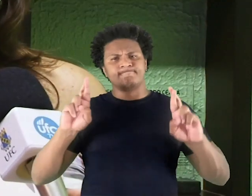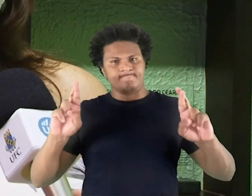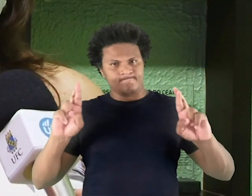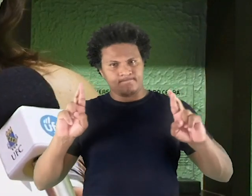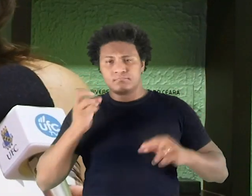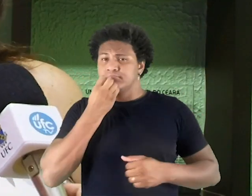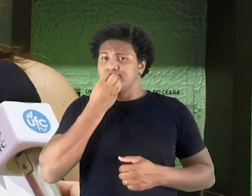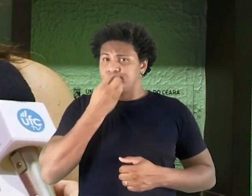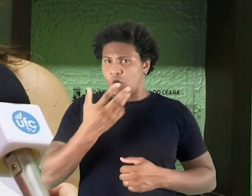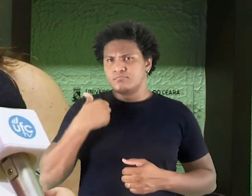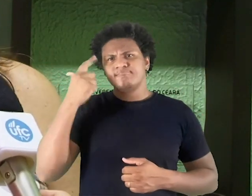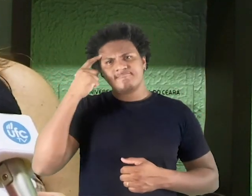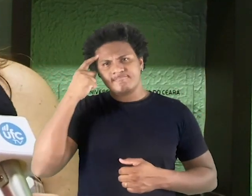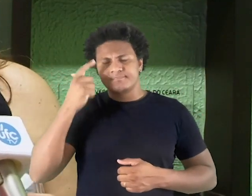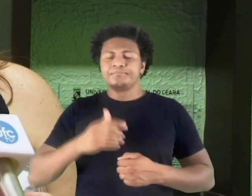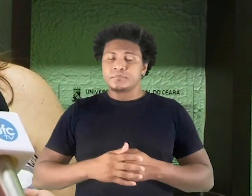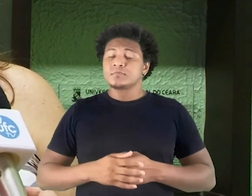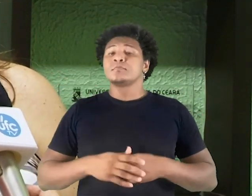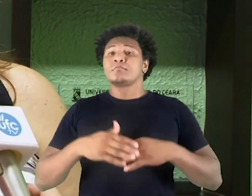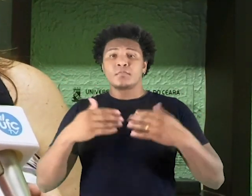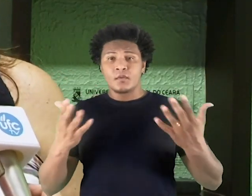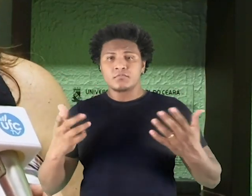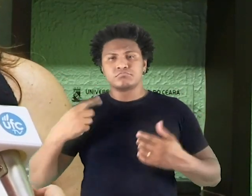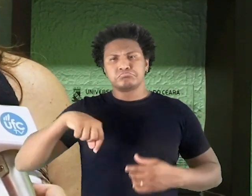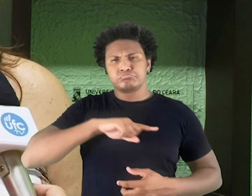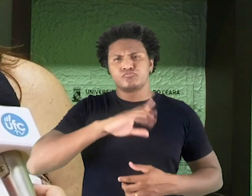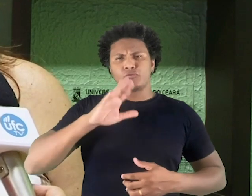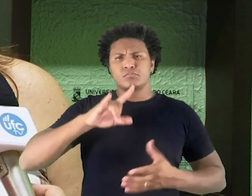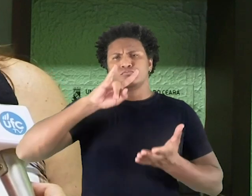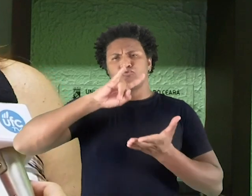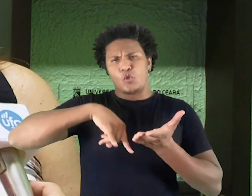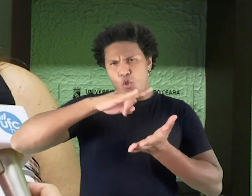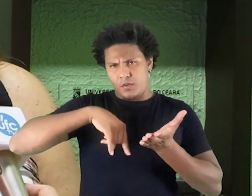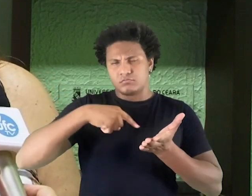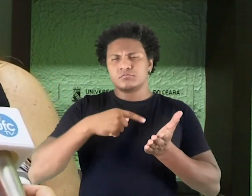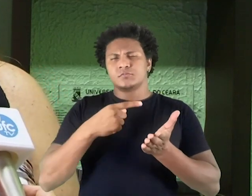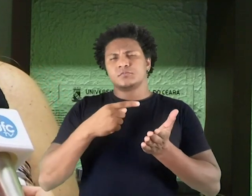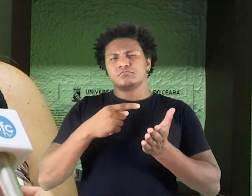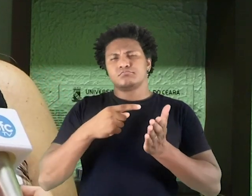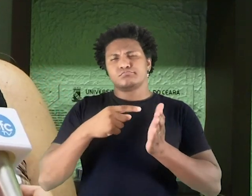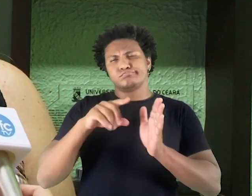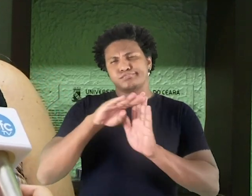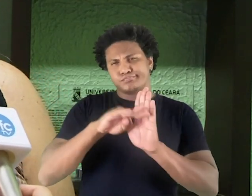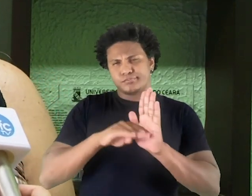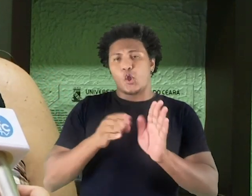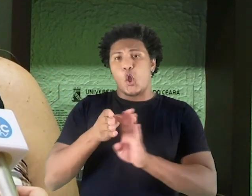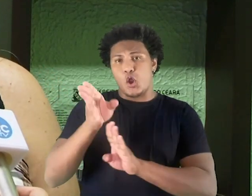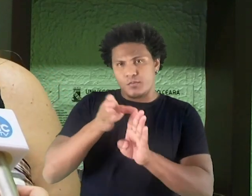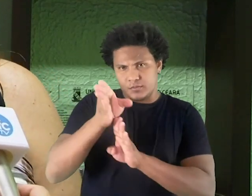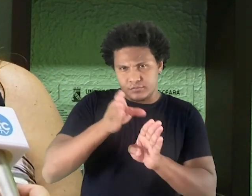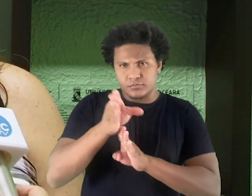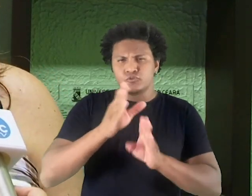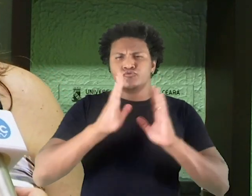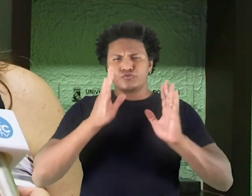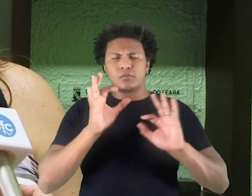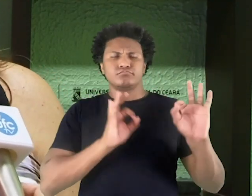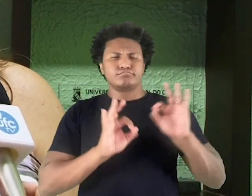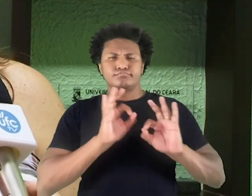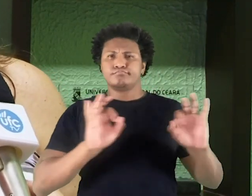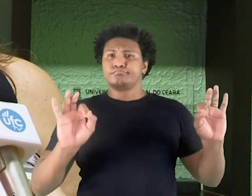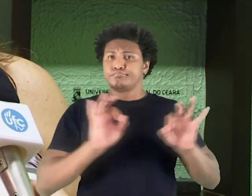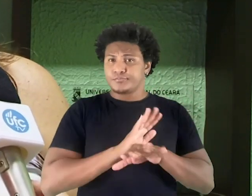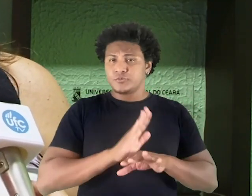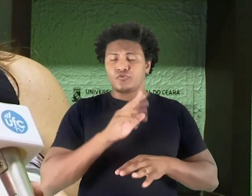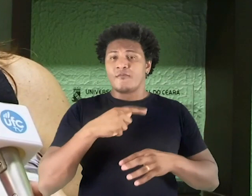Nossa expectativa é muito boa. Nós estamos com documentos de orientação elaborados, prontos para